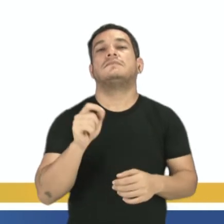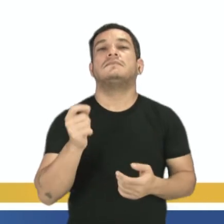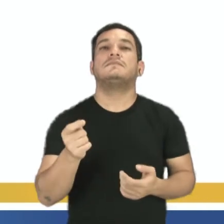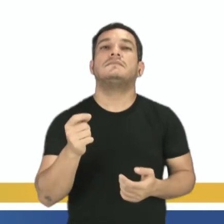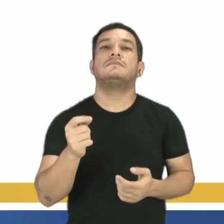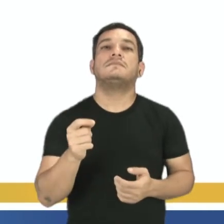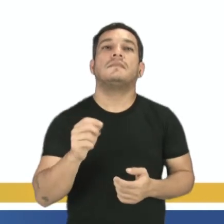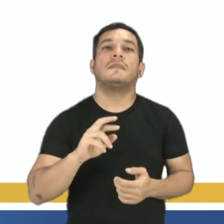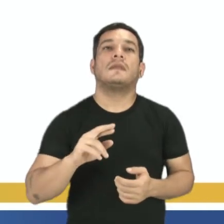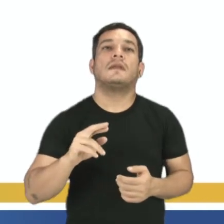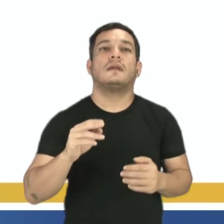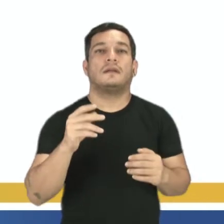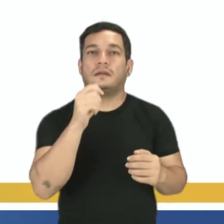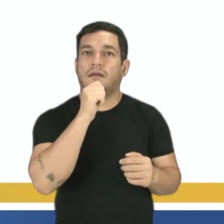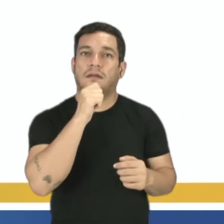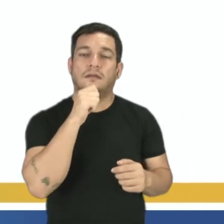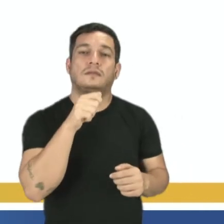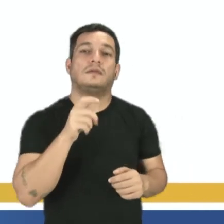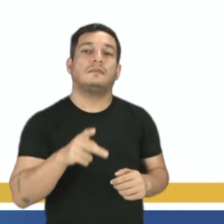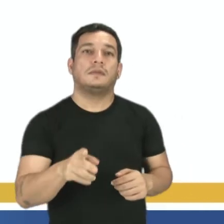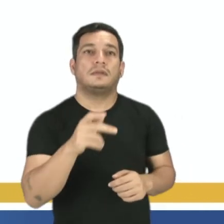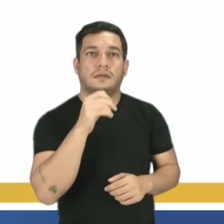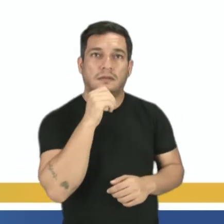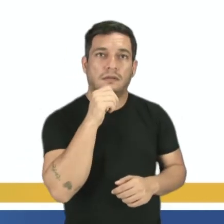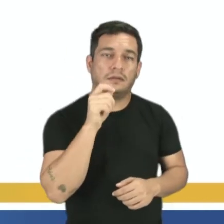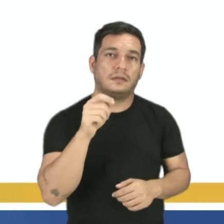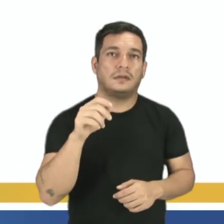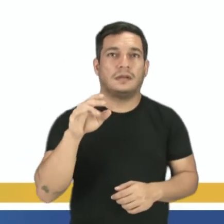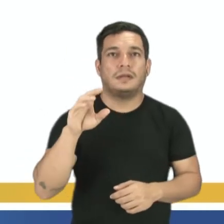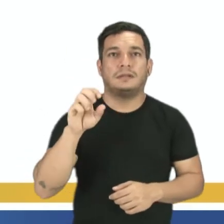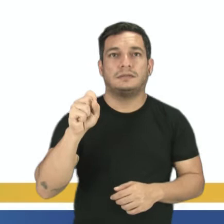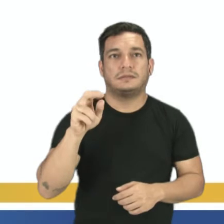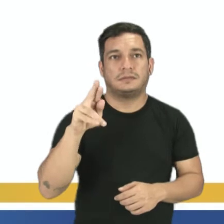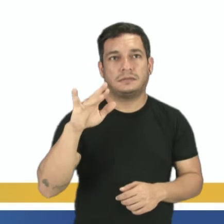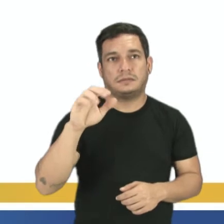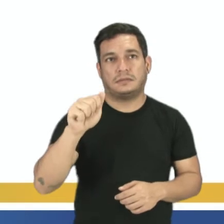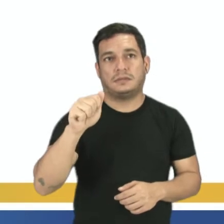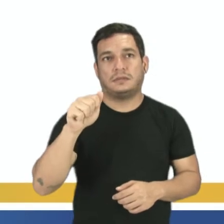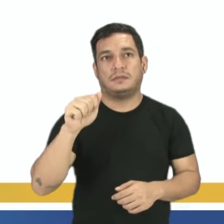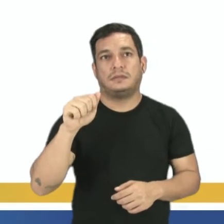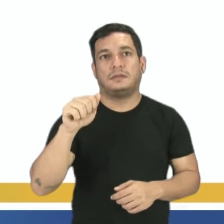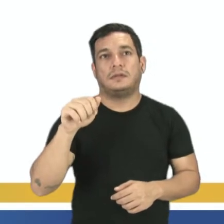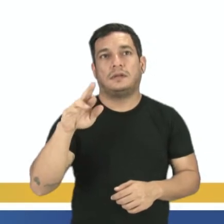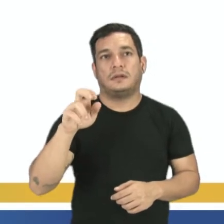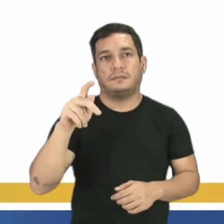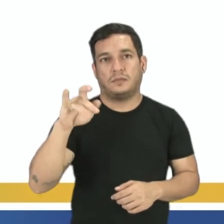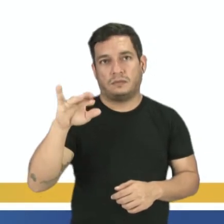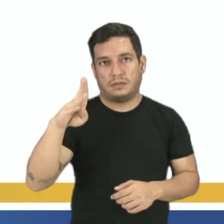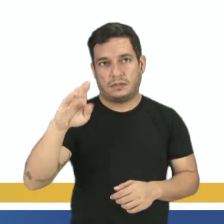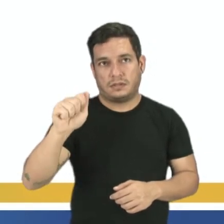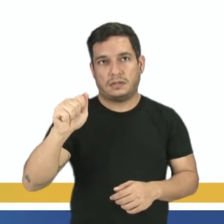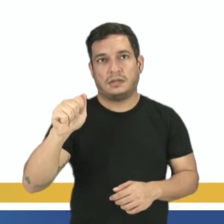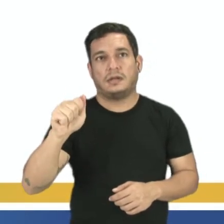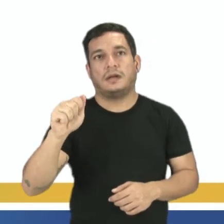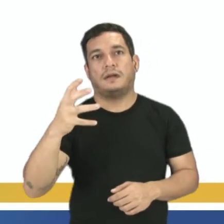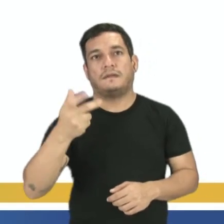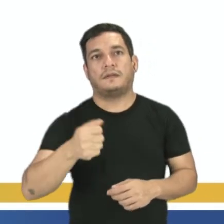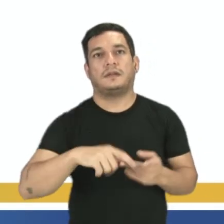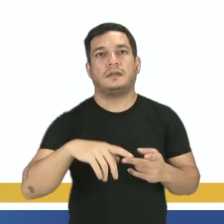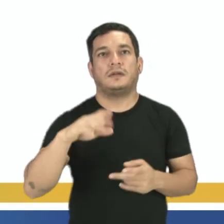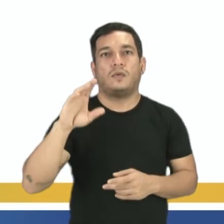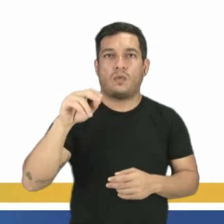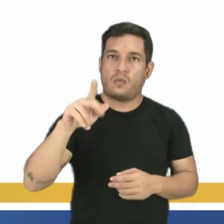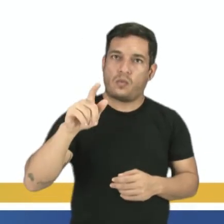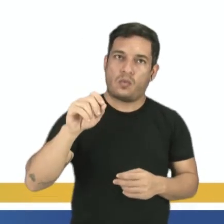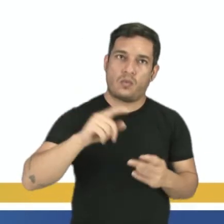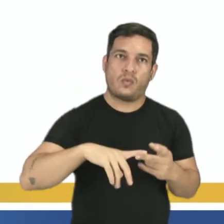não são, mas ainda permanece, por exemplo, ranqueado a Síria, República Central Africana, República do Congo,